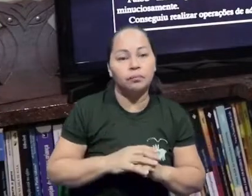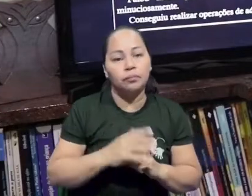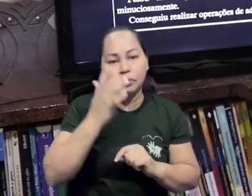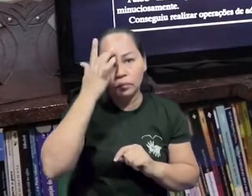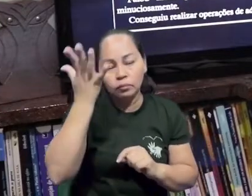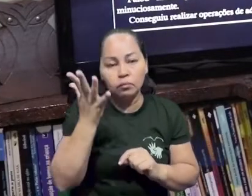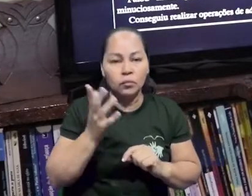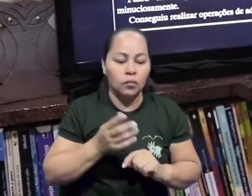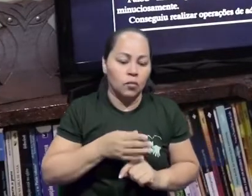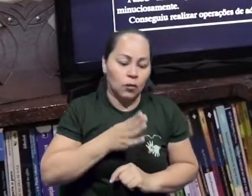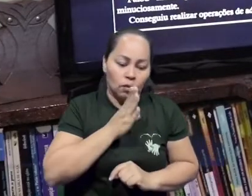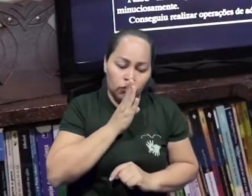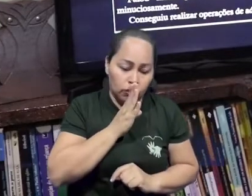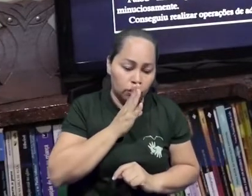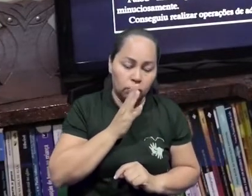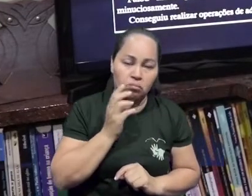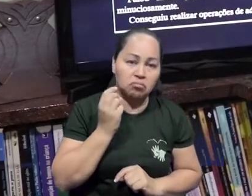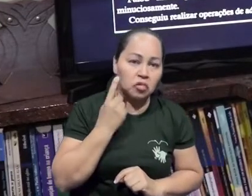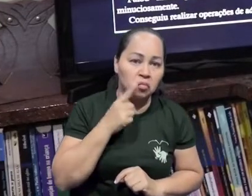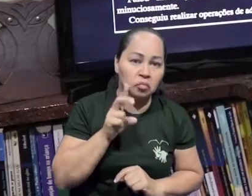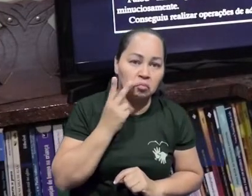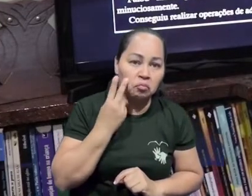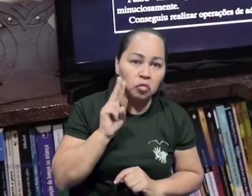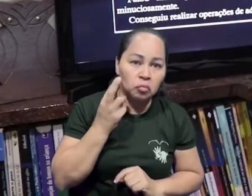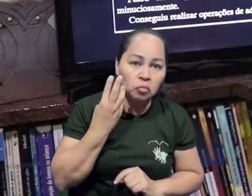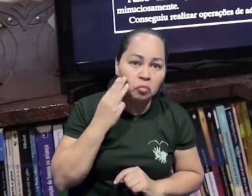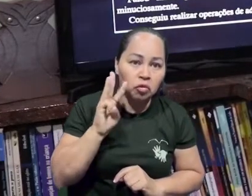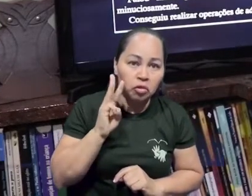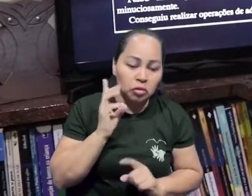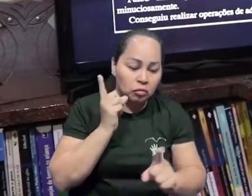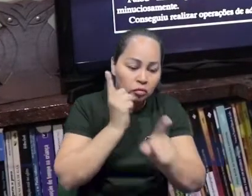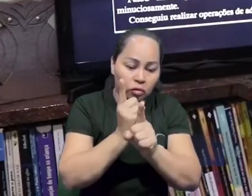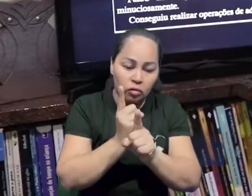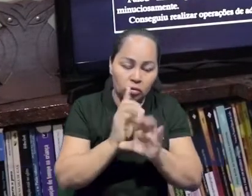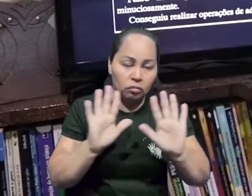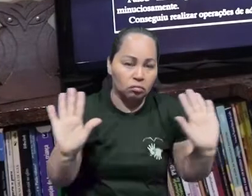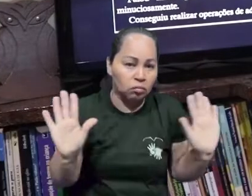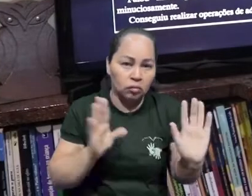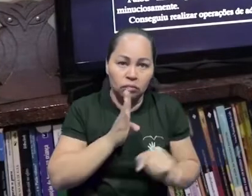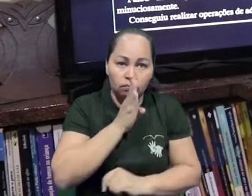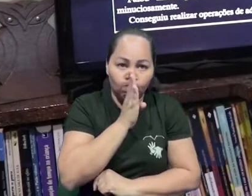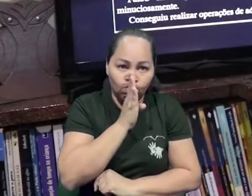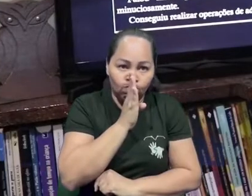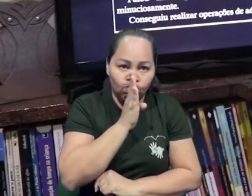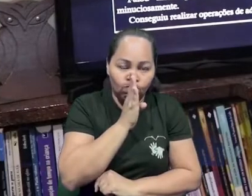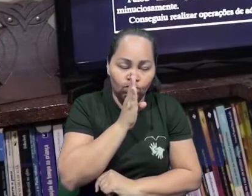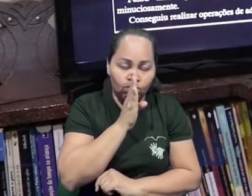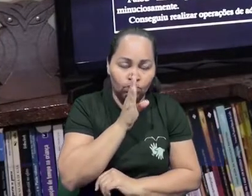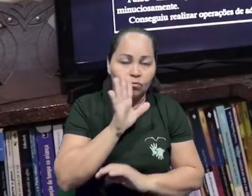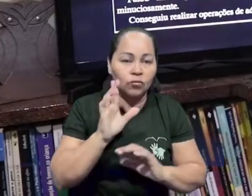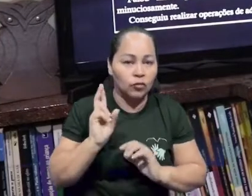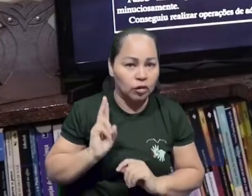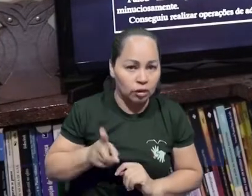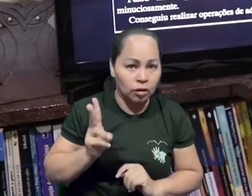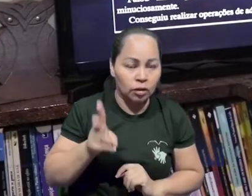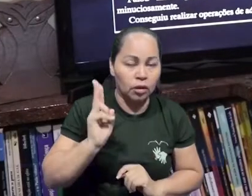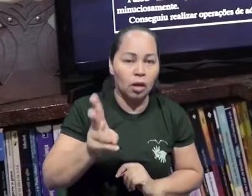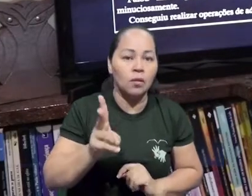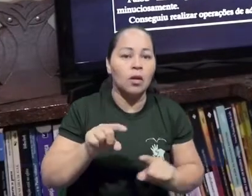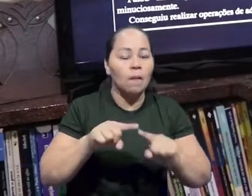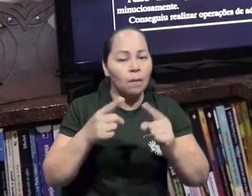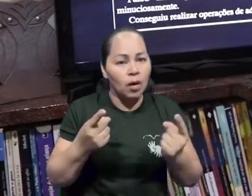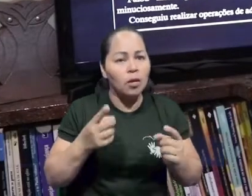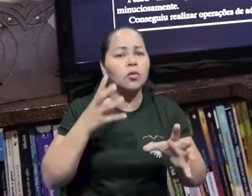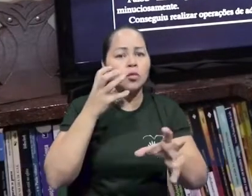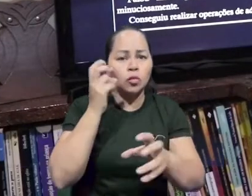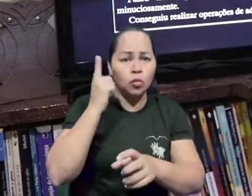fácil. Falou muito pouco nos 3 encontros de avaliação, respondia comandos dados minuciosamente e conseguiu